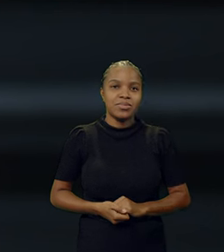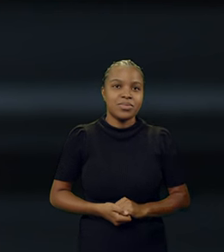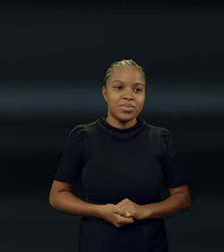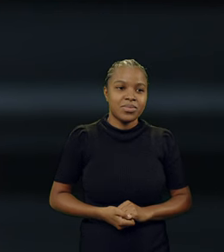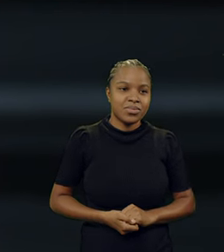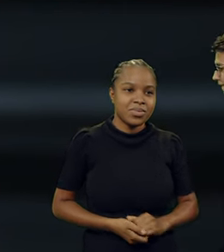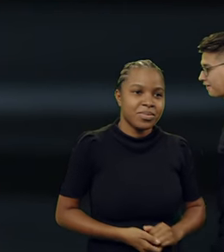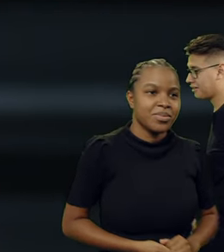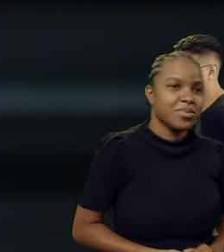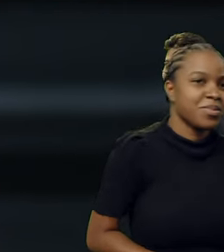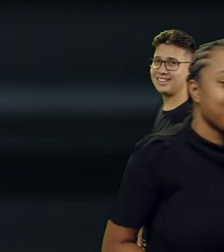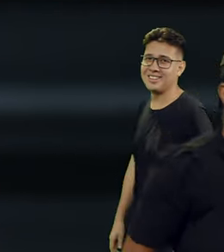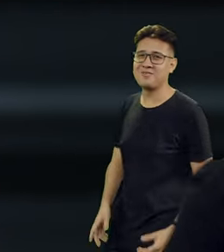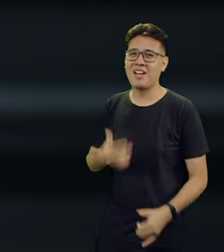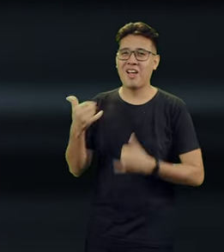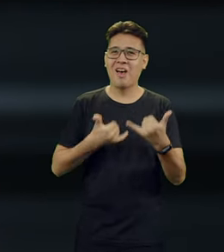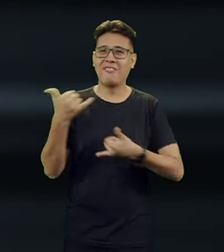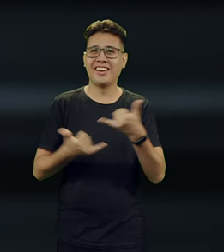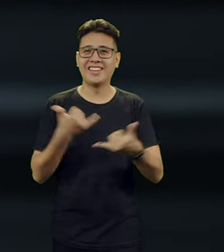brincadeira. Vai ser divertido.